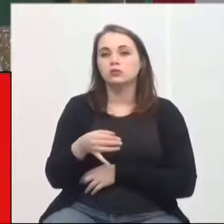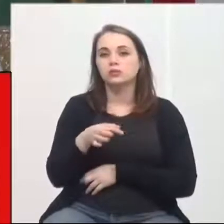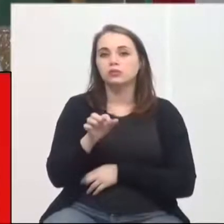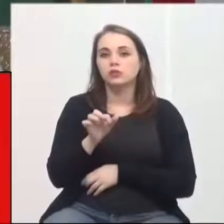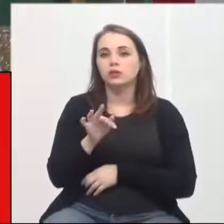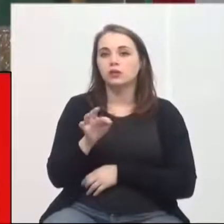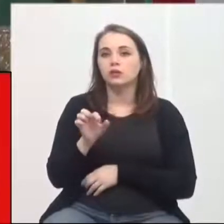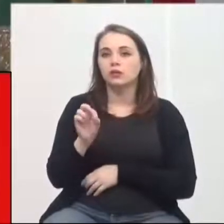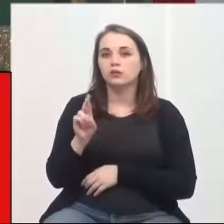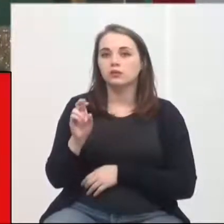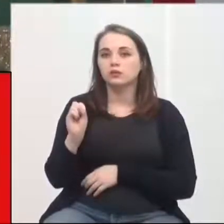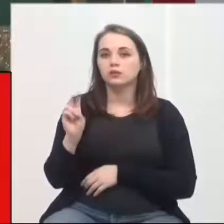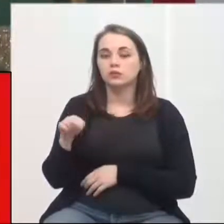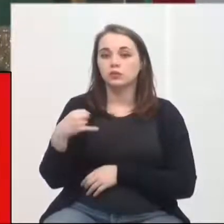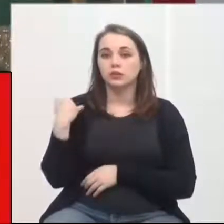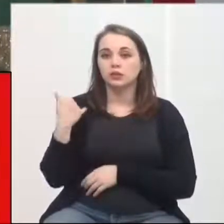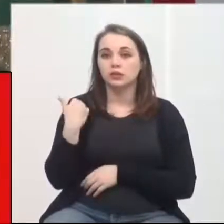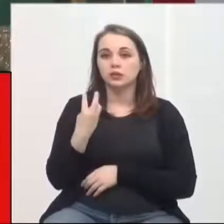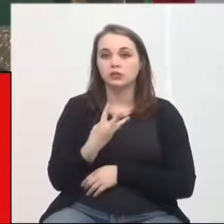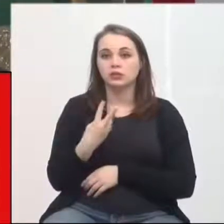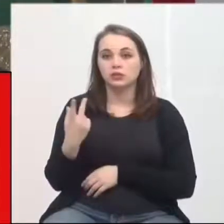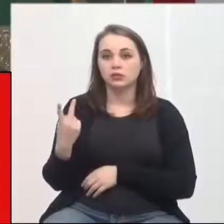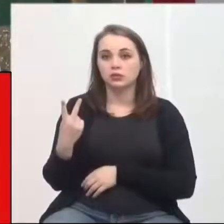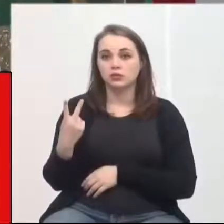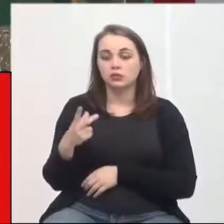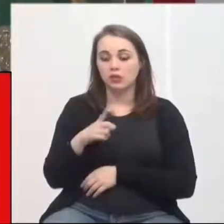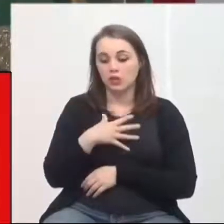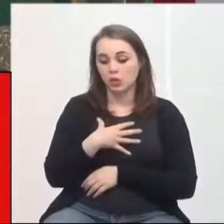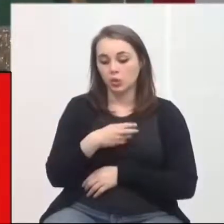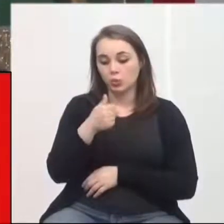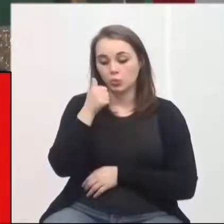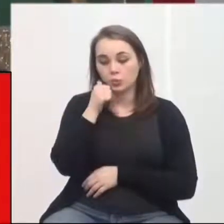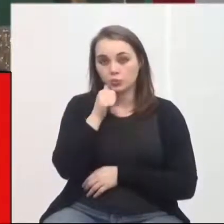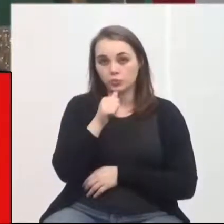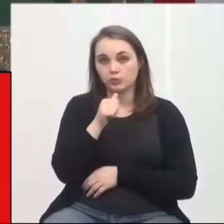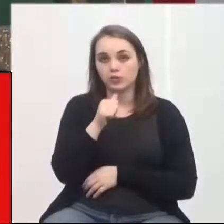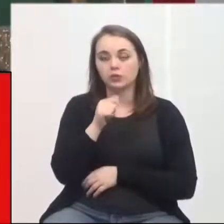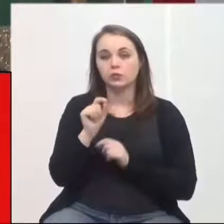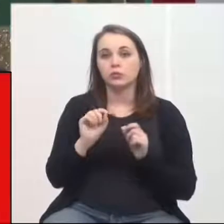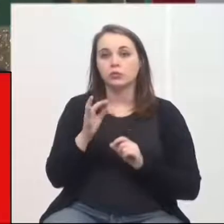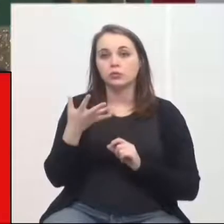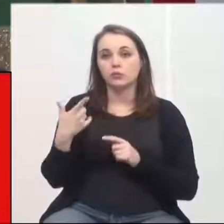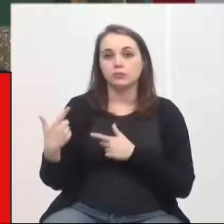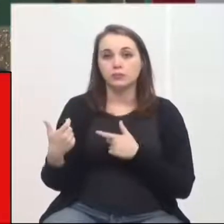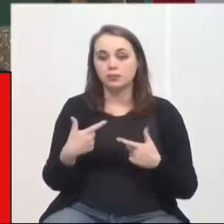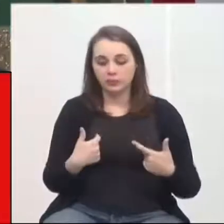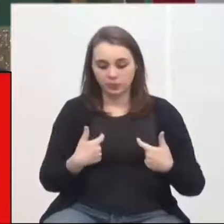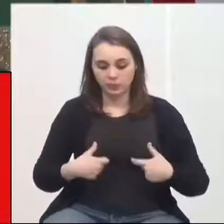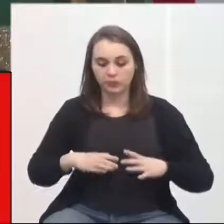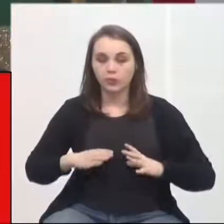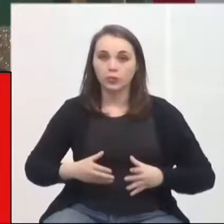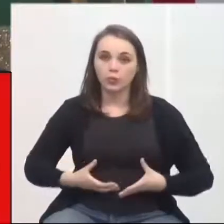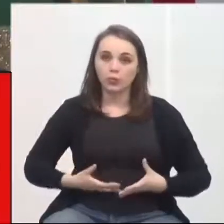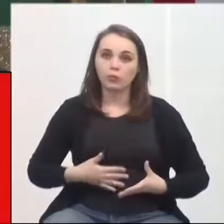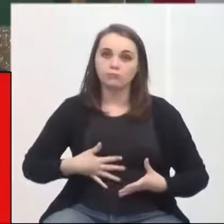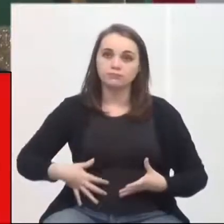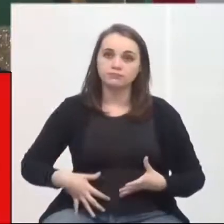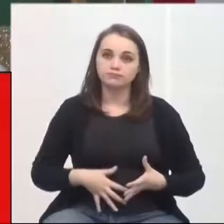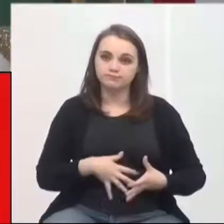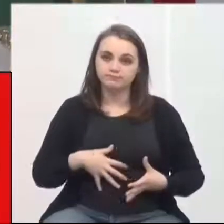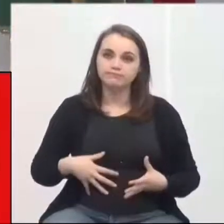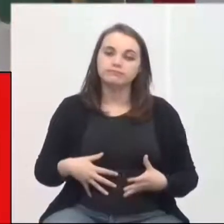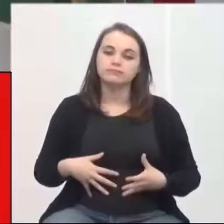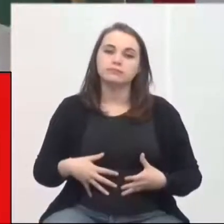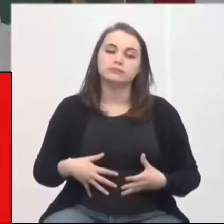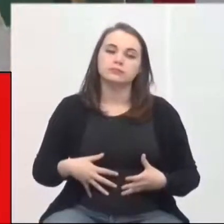Esmeraldino, 32 anos, uma filhinha, foi atingido, né, por disparos aí na região do abdômen, numa troca de tiros